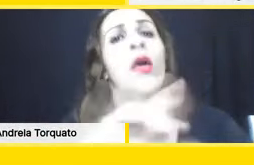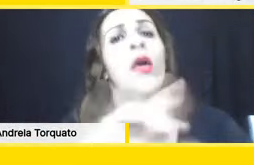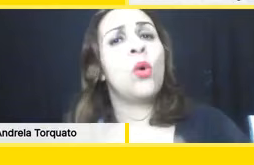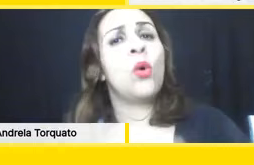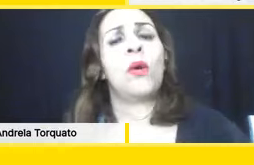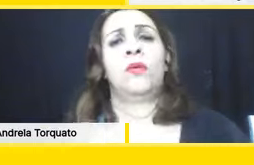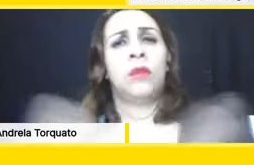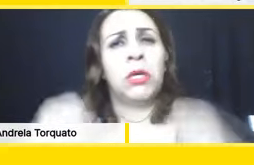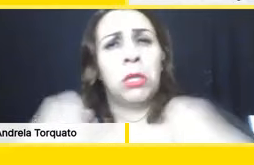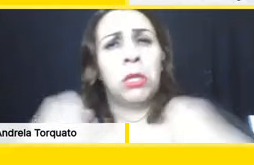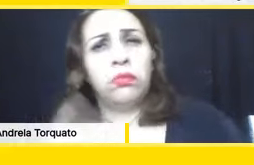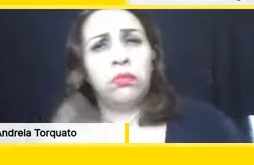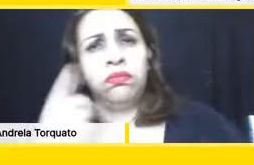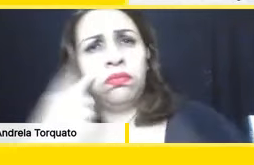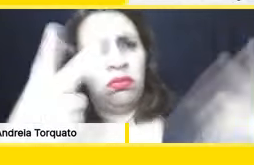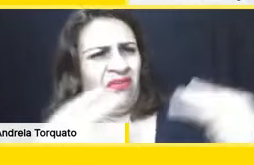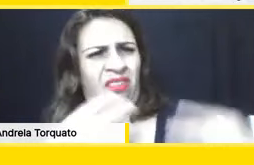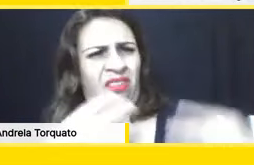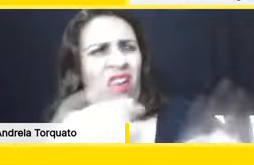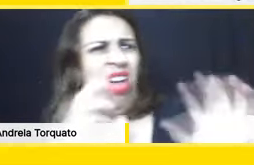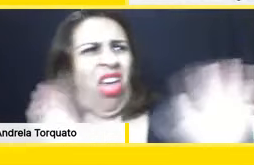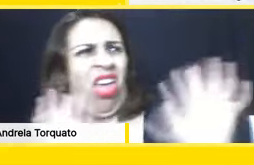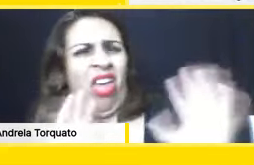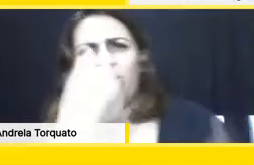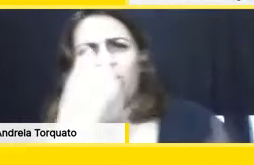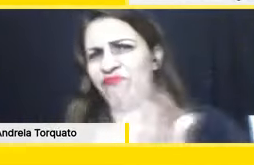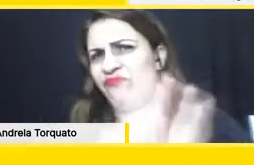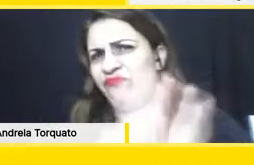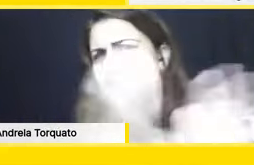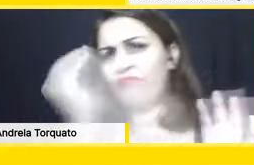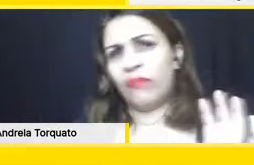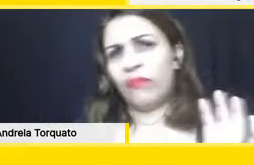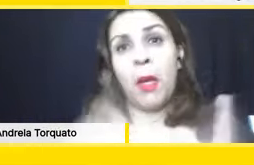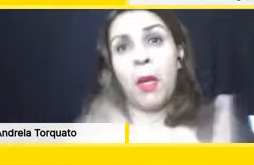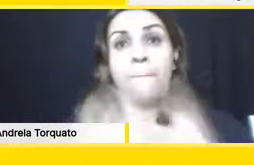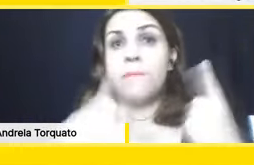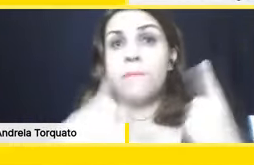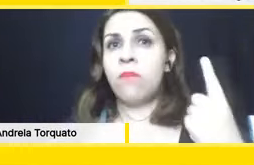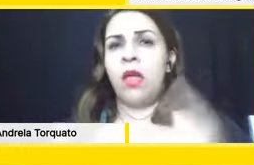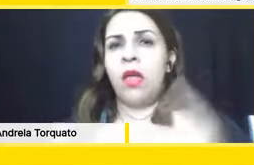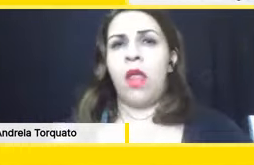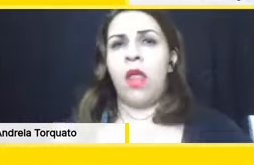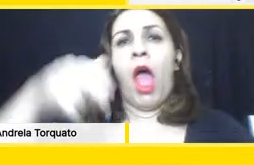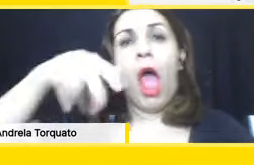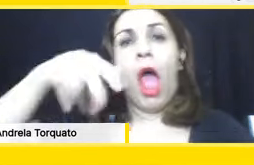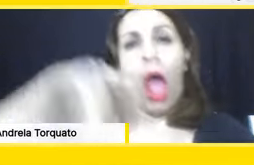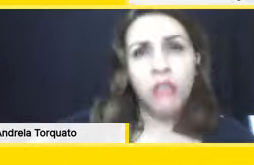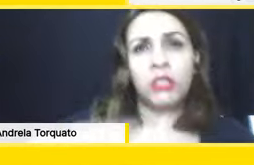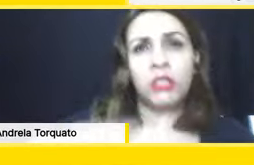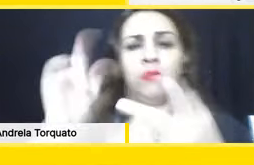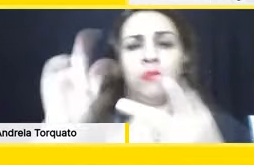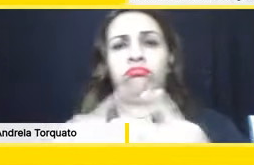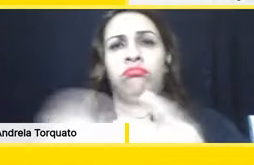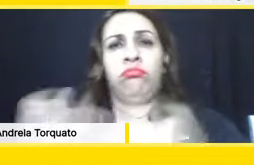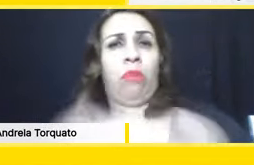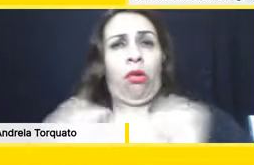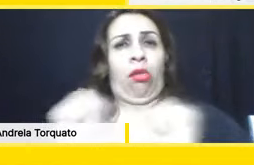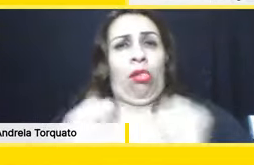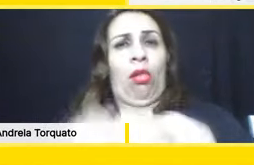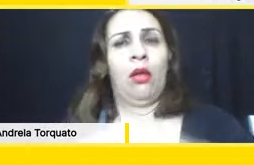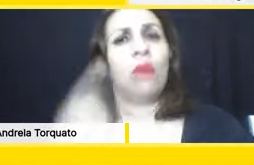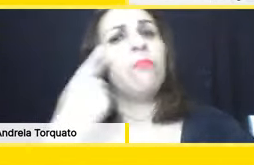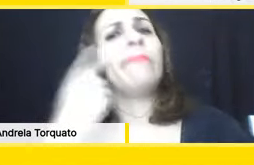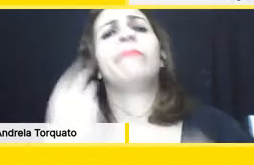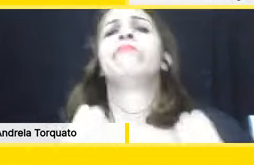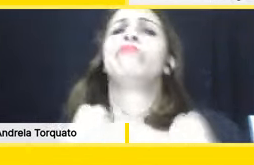segunda doença mais estigmatizada do mundo. A primeira é a AIDS e a segunda é a epilepsia. Só para você ter